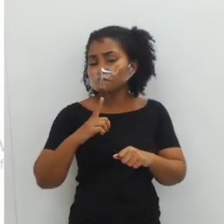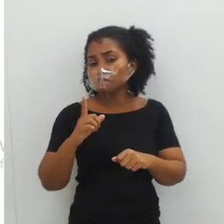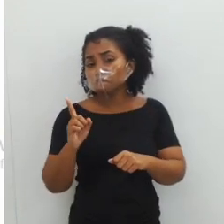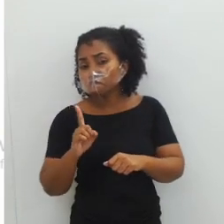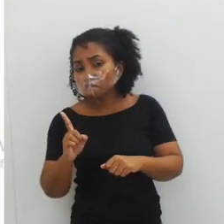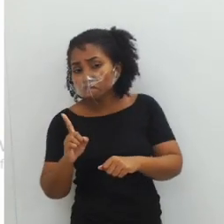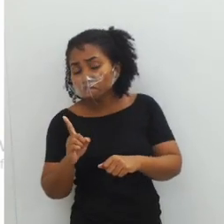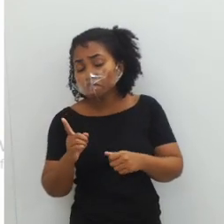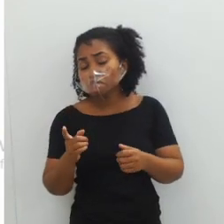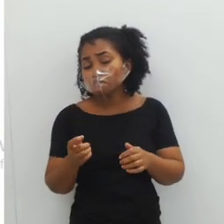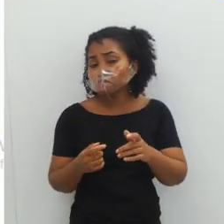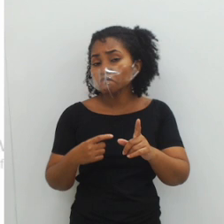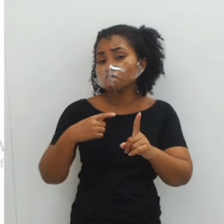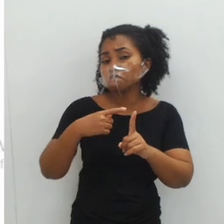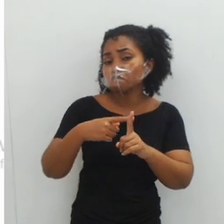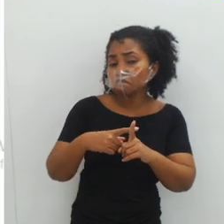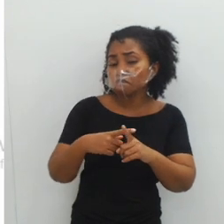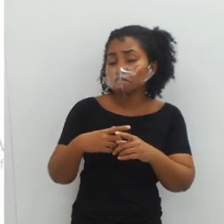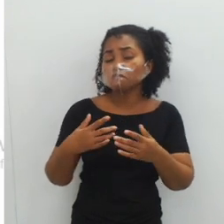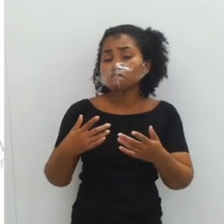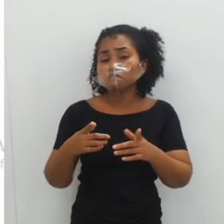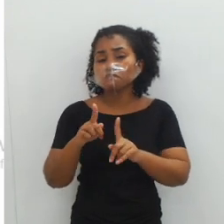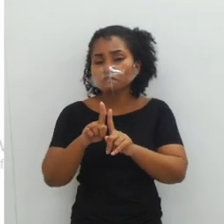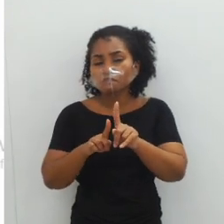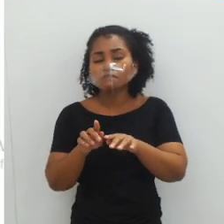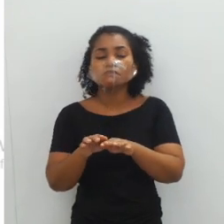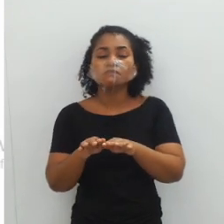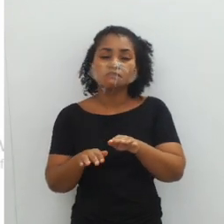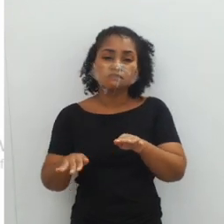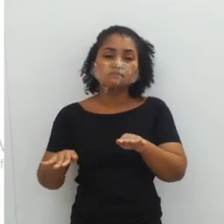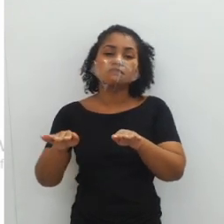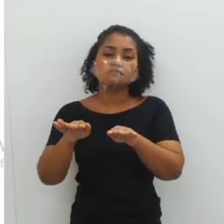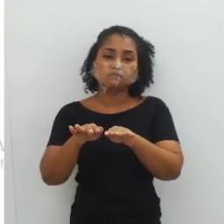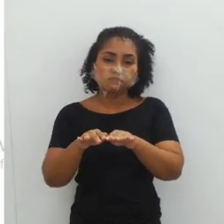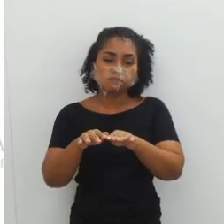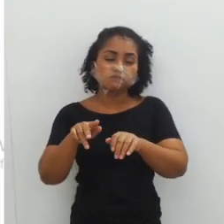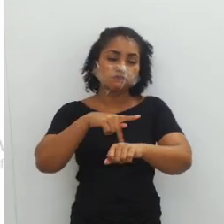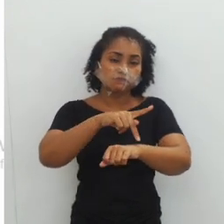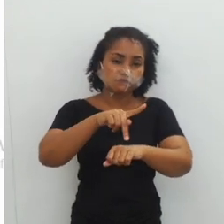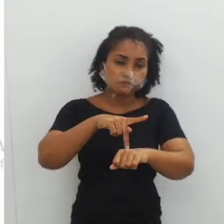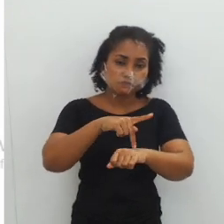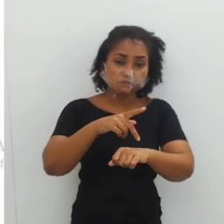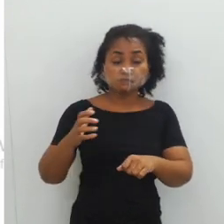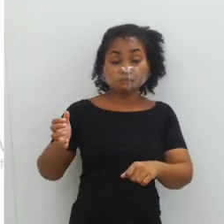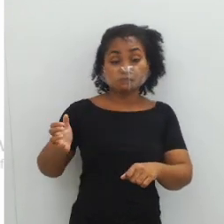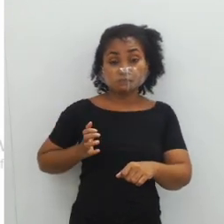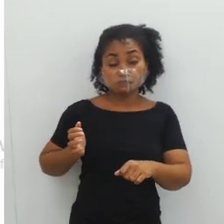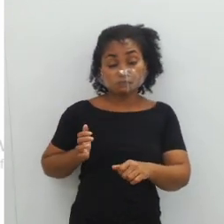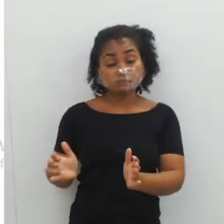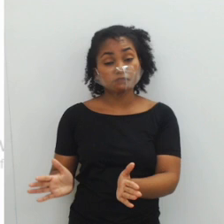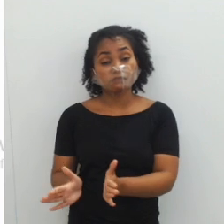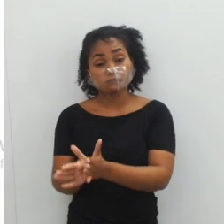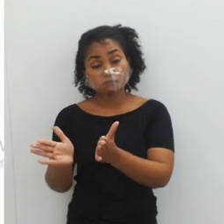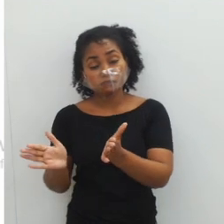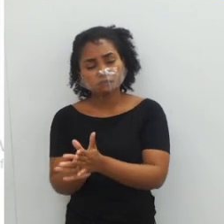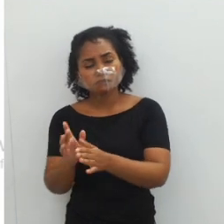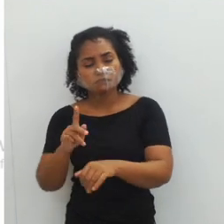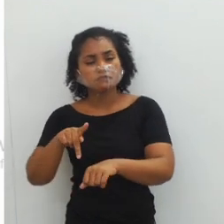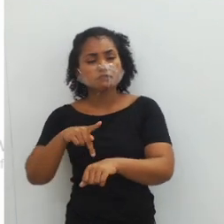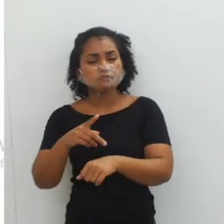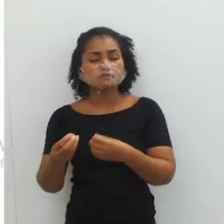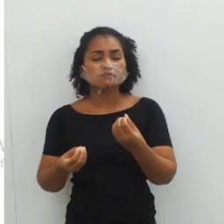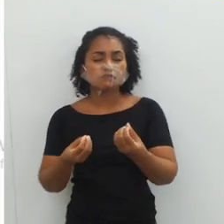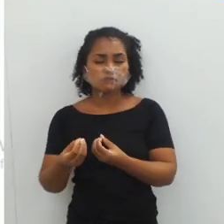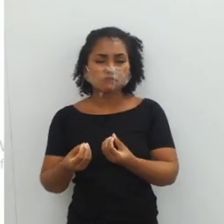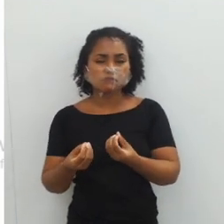ou não para a redução das desigualdades entre países ricos e pobres. Então, como a gente viu no